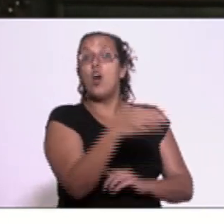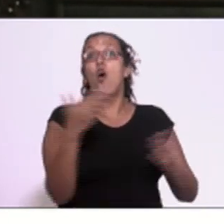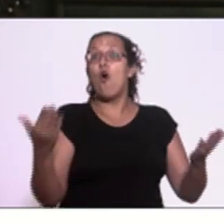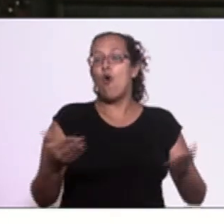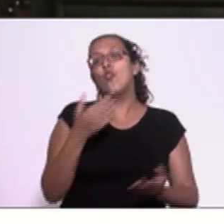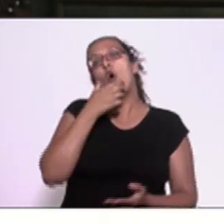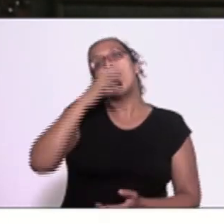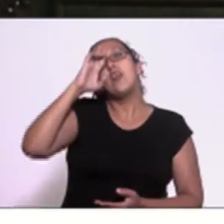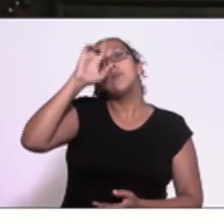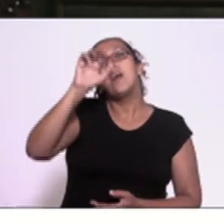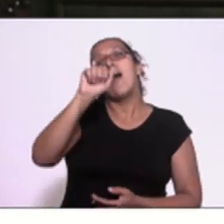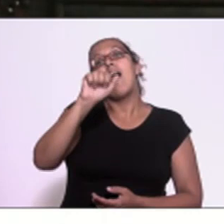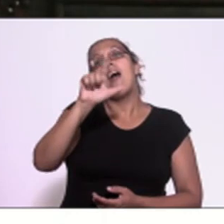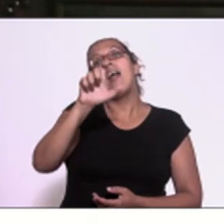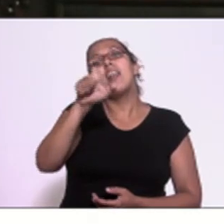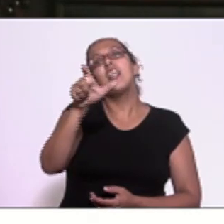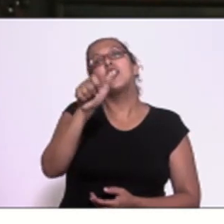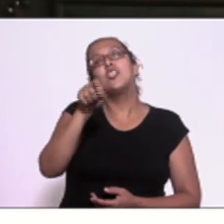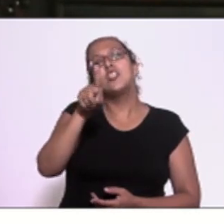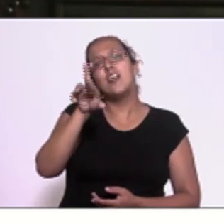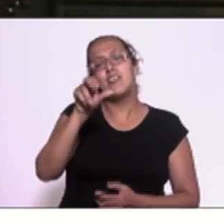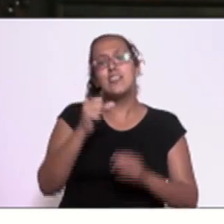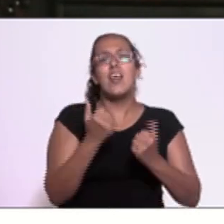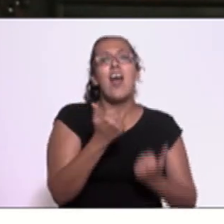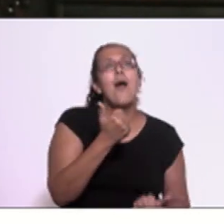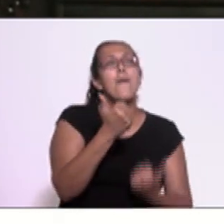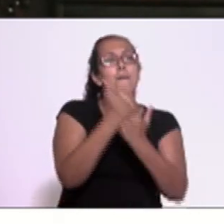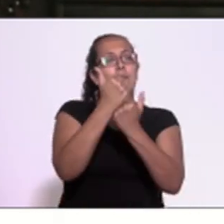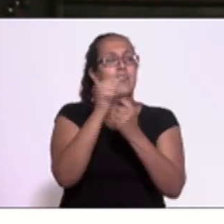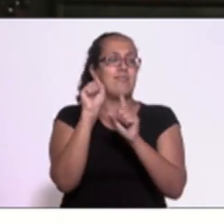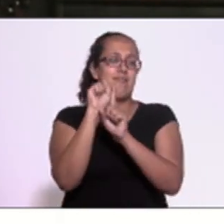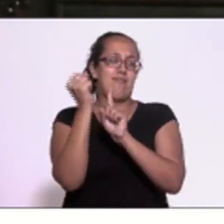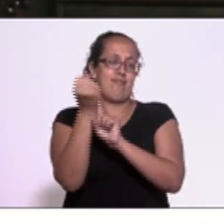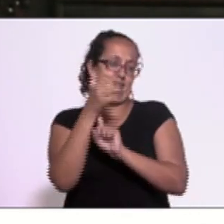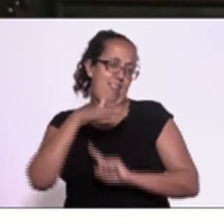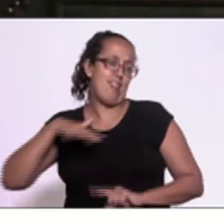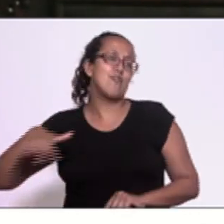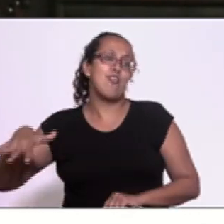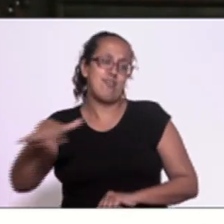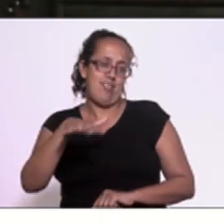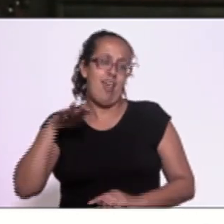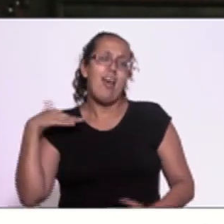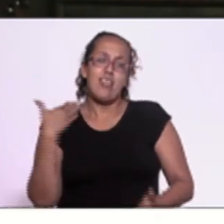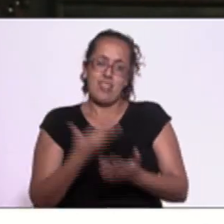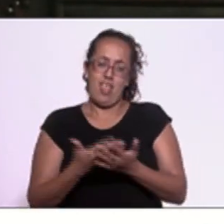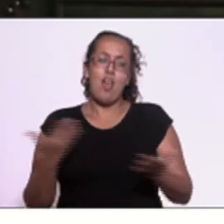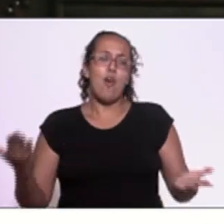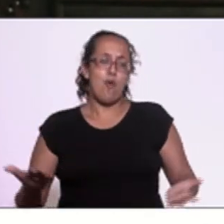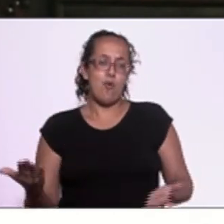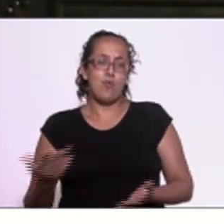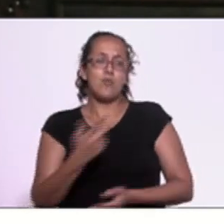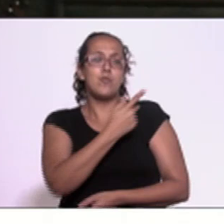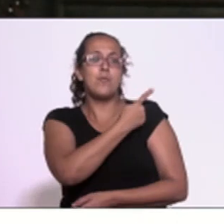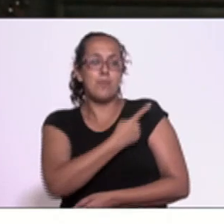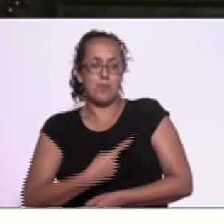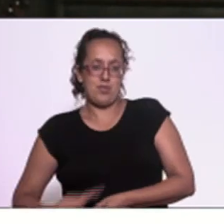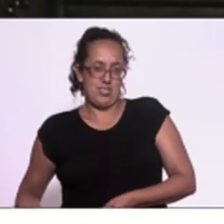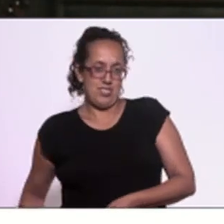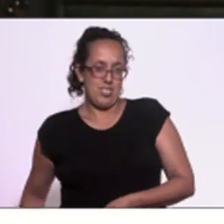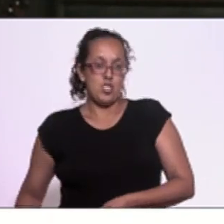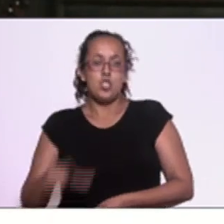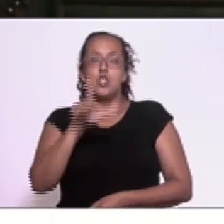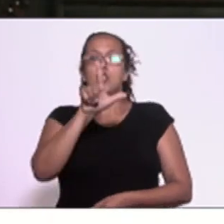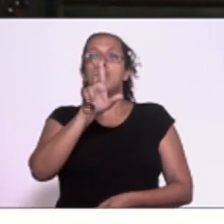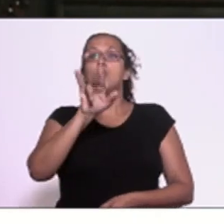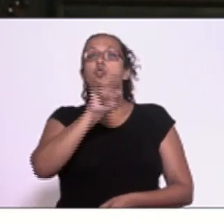Alexandre Martins, apoiado pela Associação dos Amigos do Templo da Humanidade, cujo presidente é Luiz Edmundo, e por